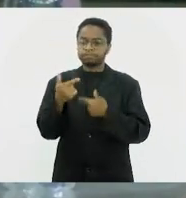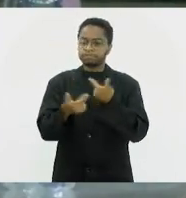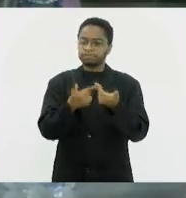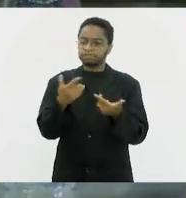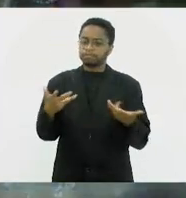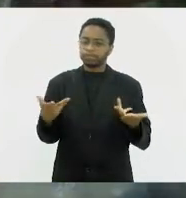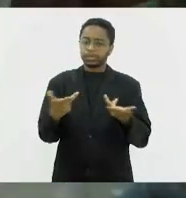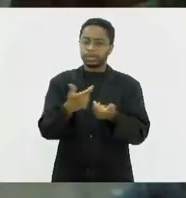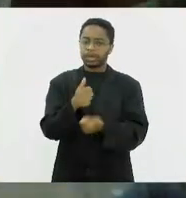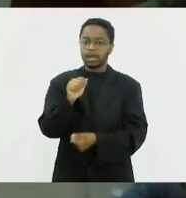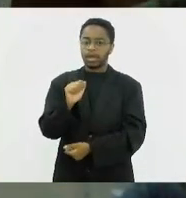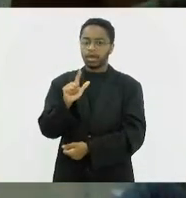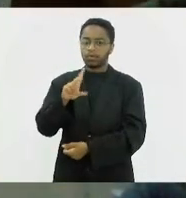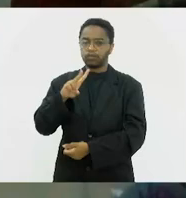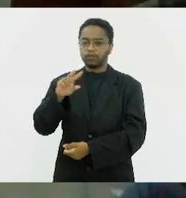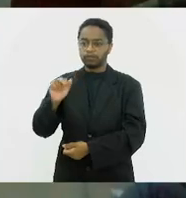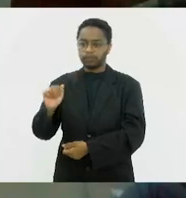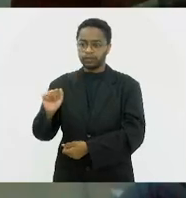Alba.